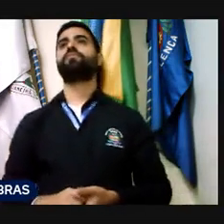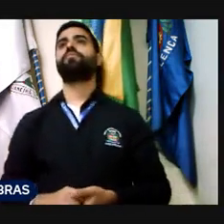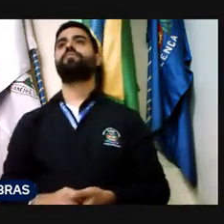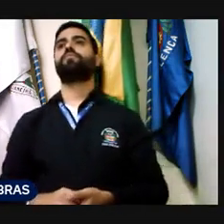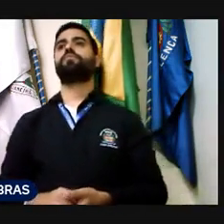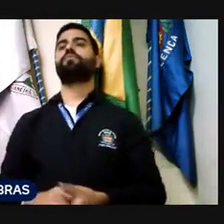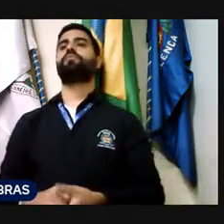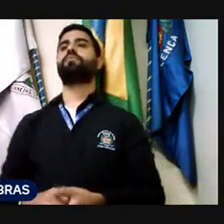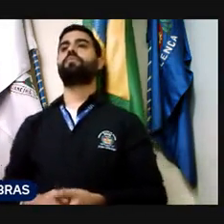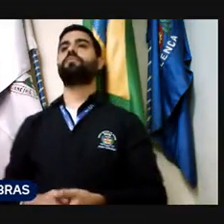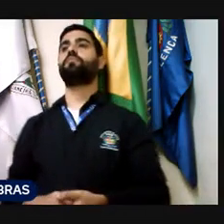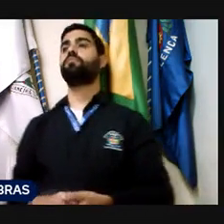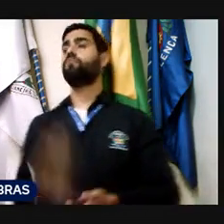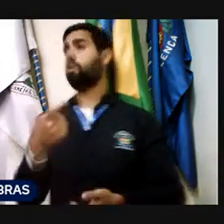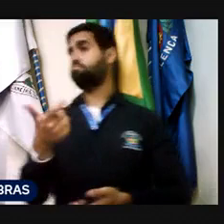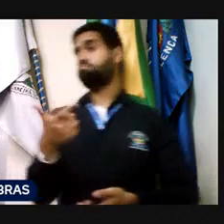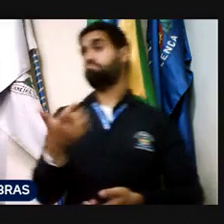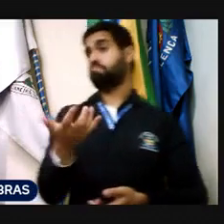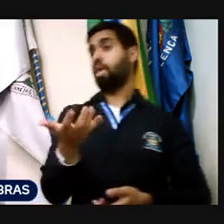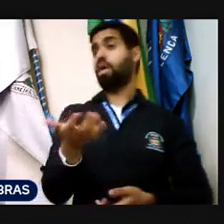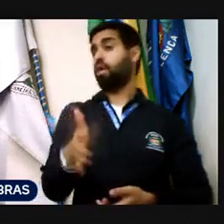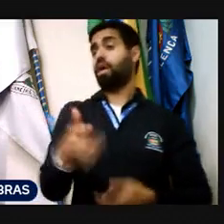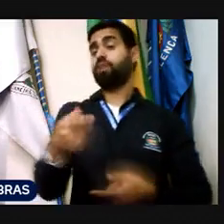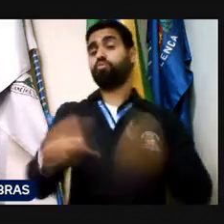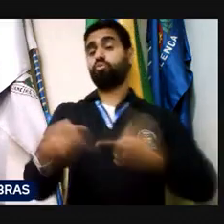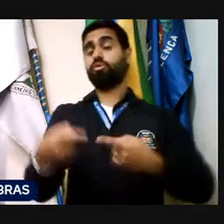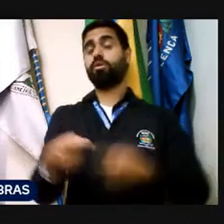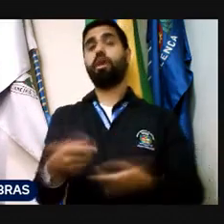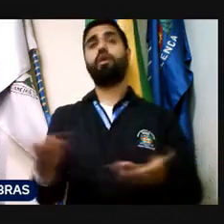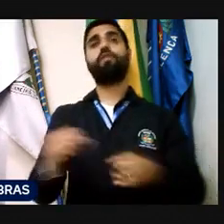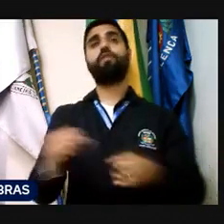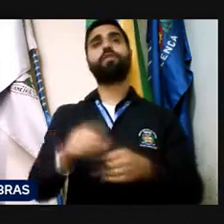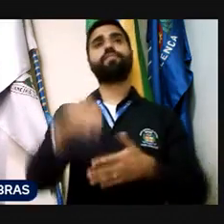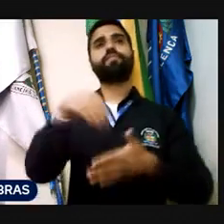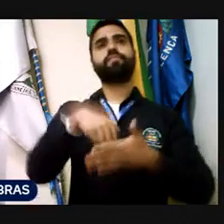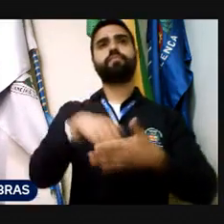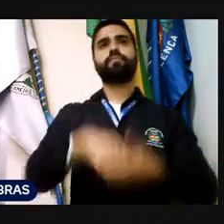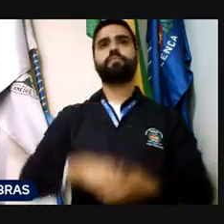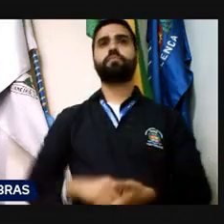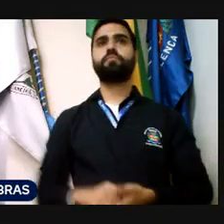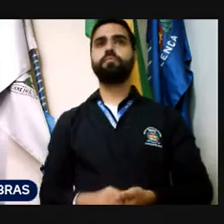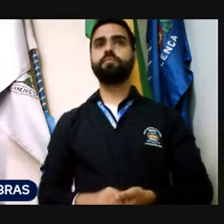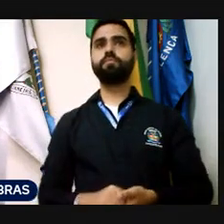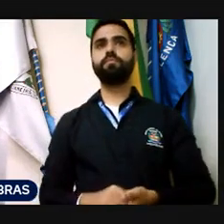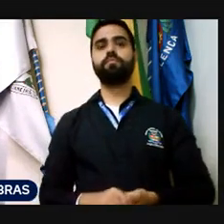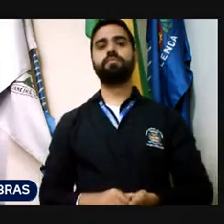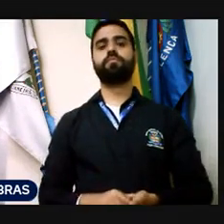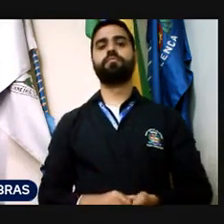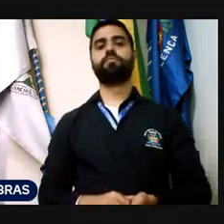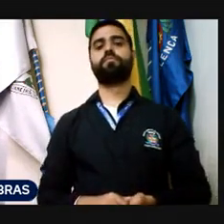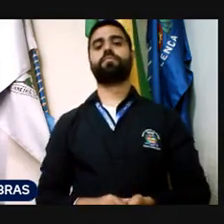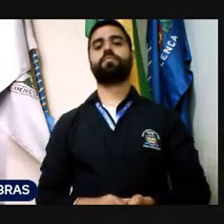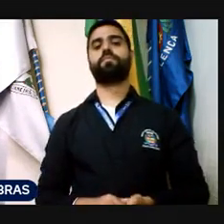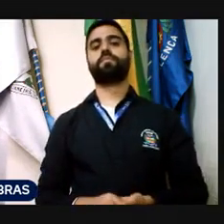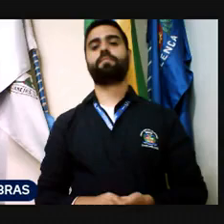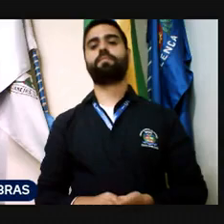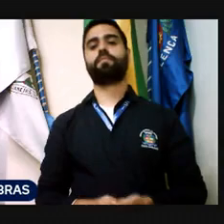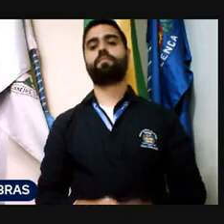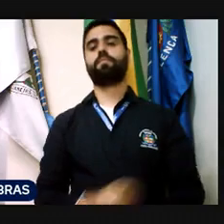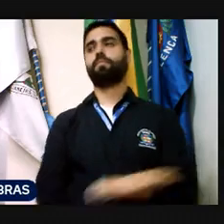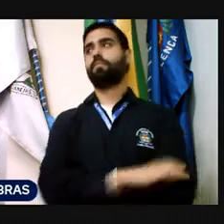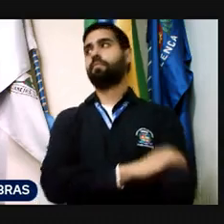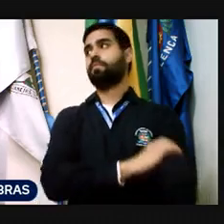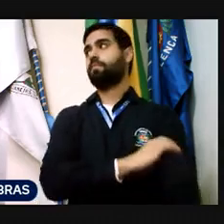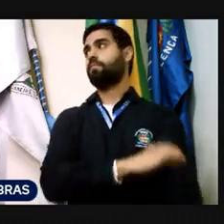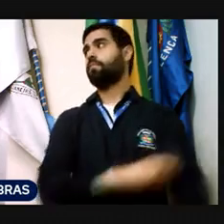Não havendo nenhum vereador querer discutir, passa ao regime de votação. Os vereadores que concordam permaneçam como estão.